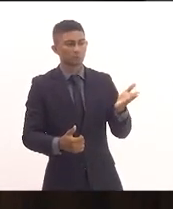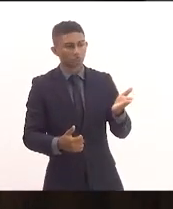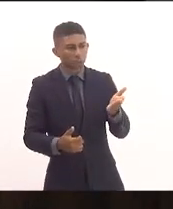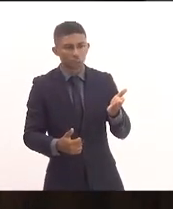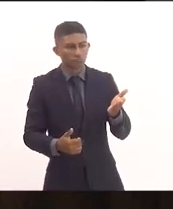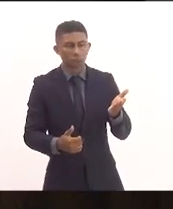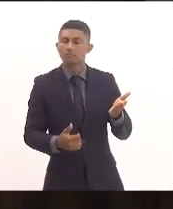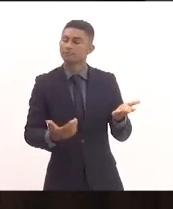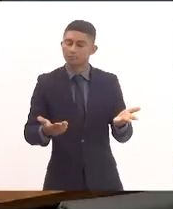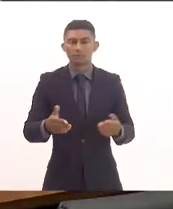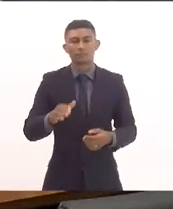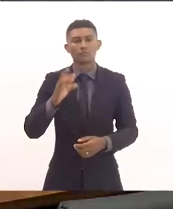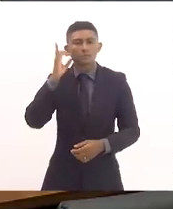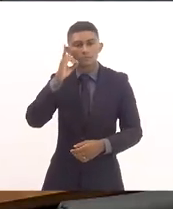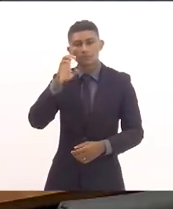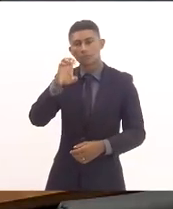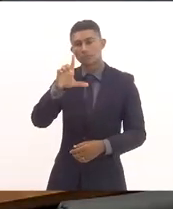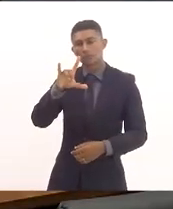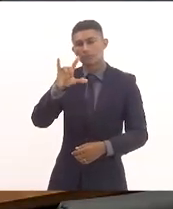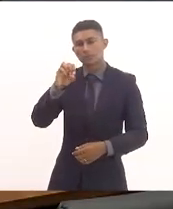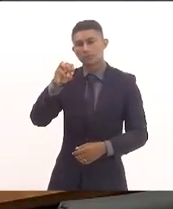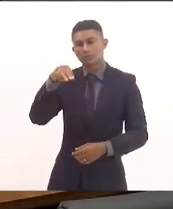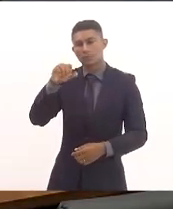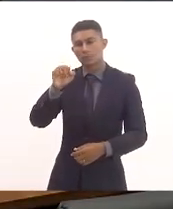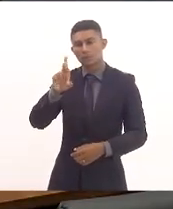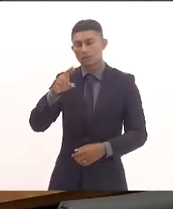deputado Eliomar Coelho.